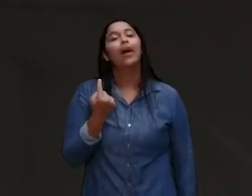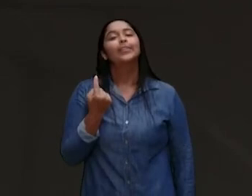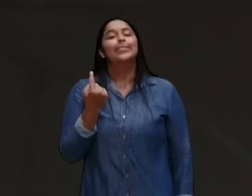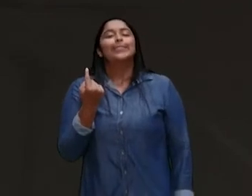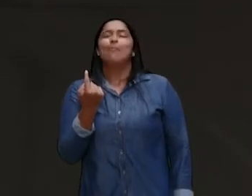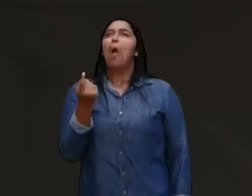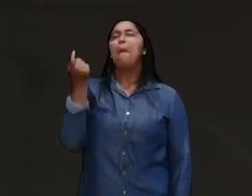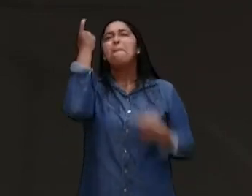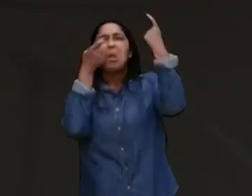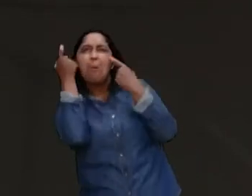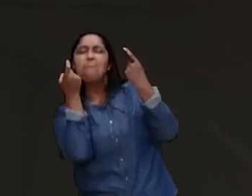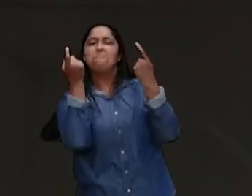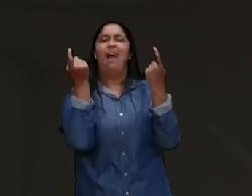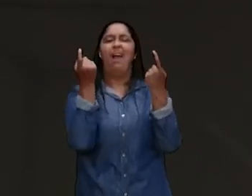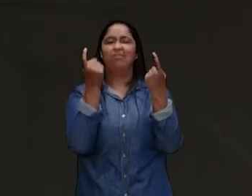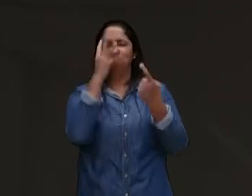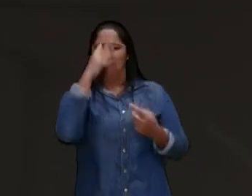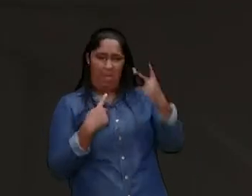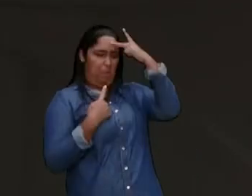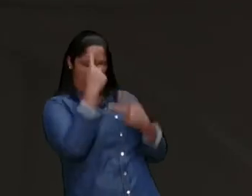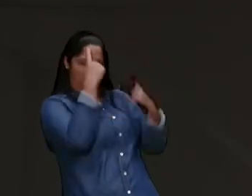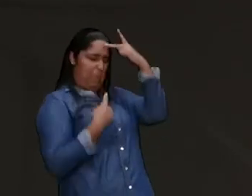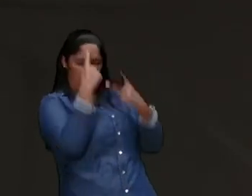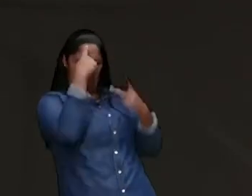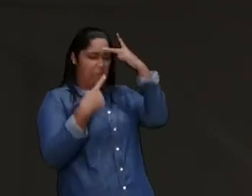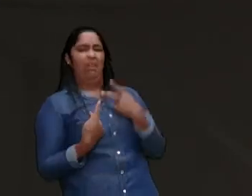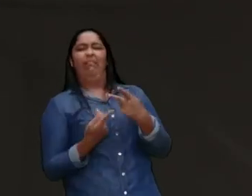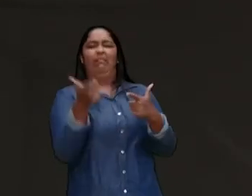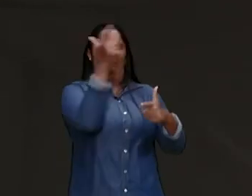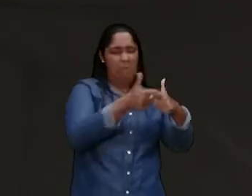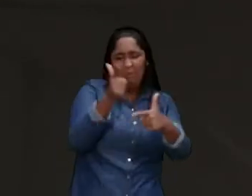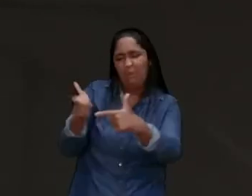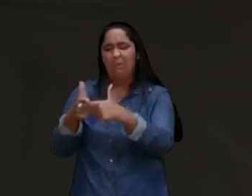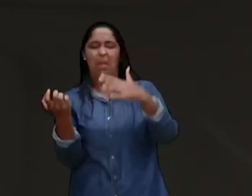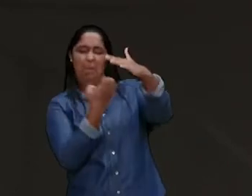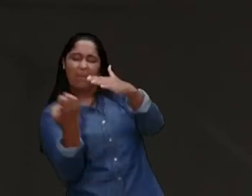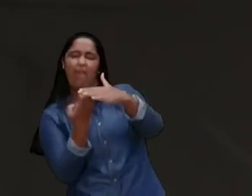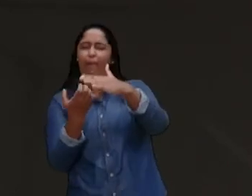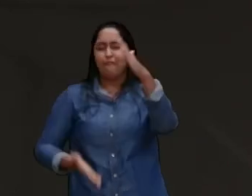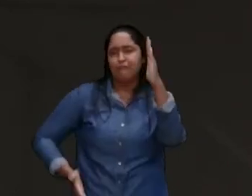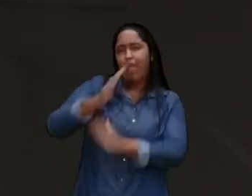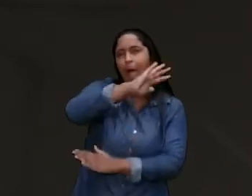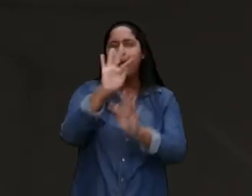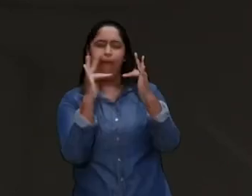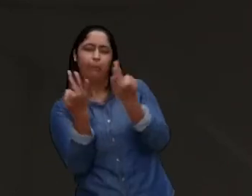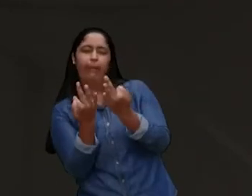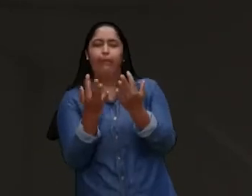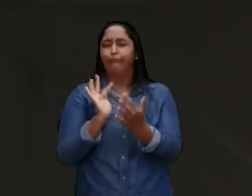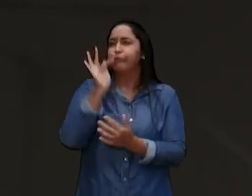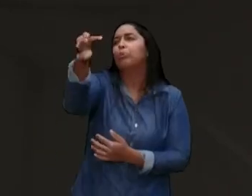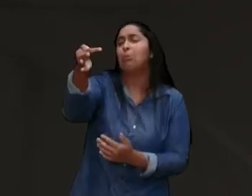venda com dinheiro com pagamento com reforma com isso com aquilo para viagem com que a gente